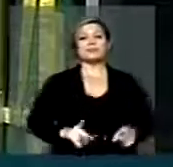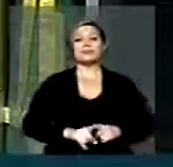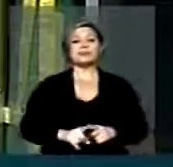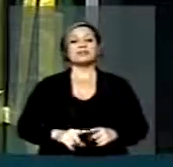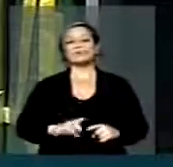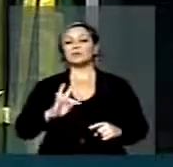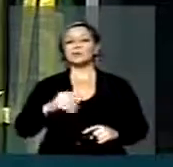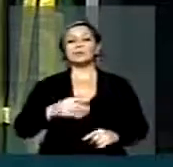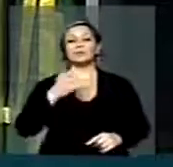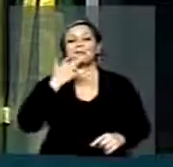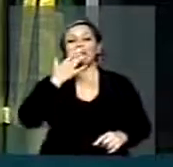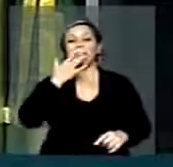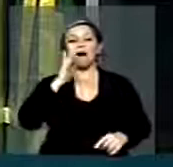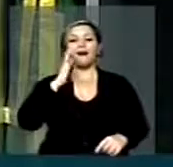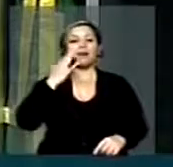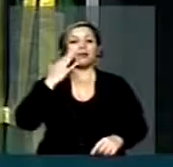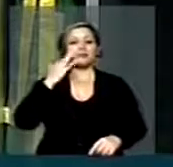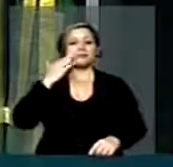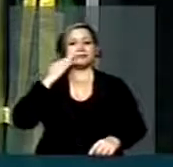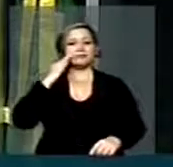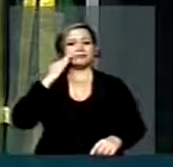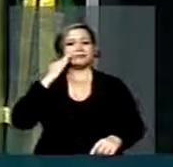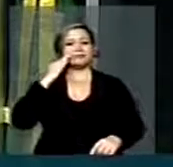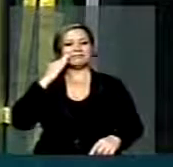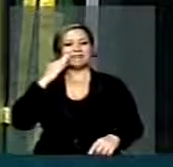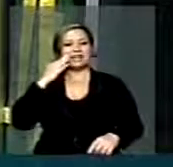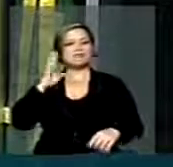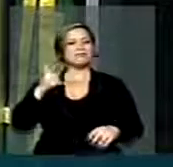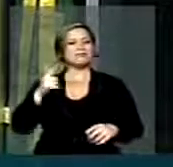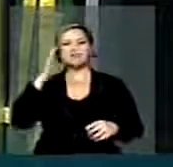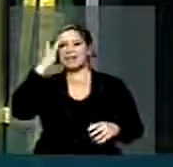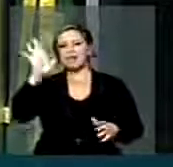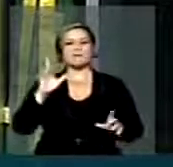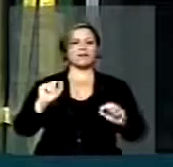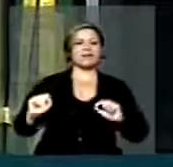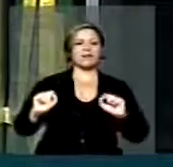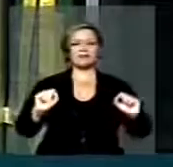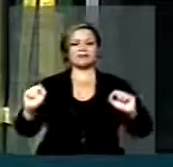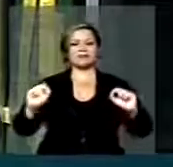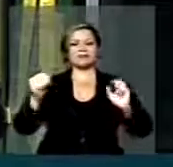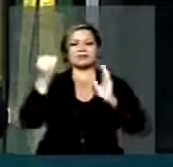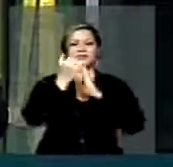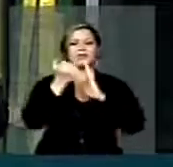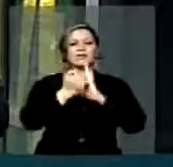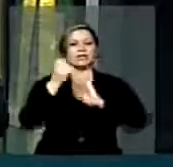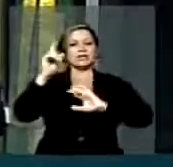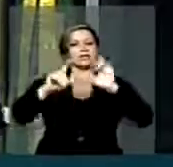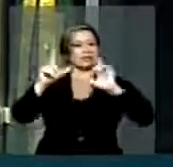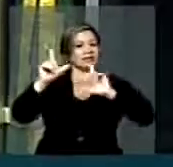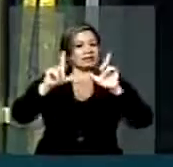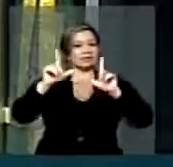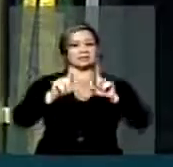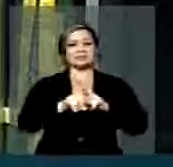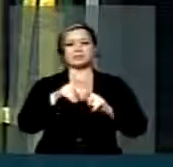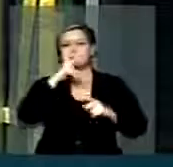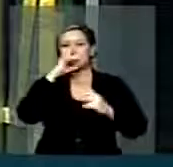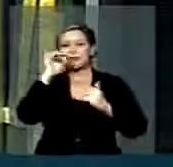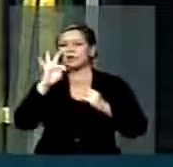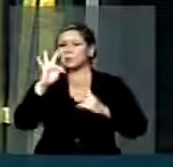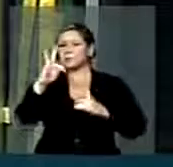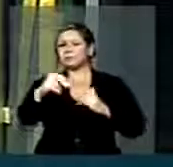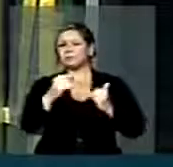cor-de-rosa. Os partidos, não há distinção. Se pegar os programas de televisão, eles são mais ou menos a mesma